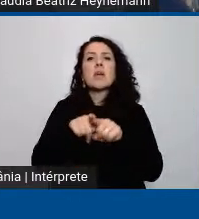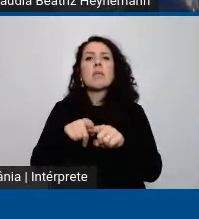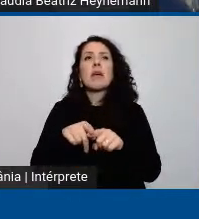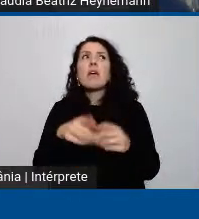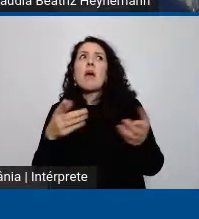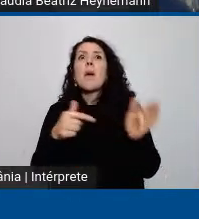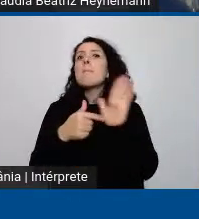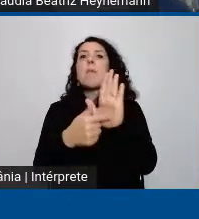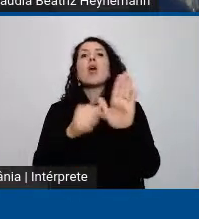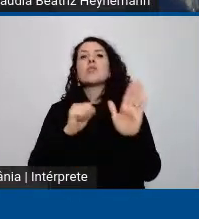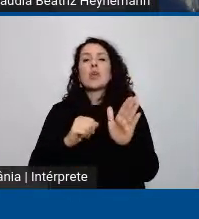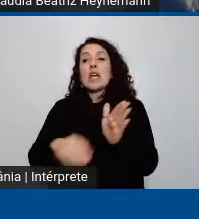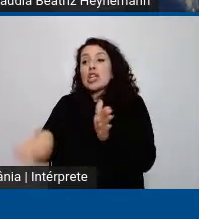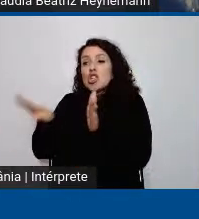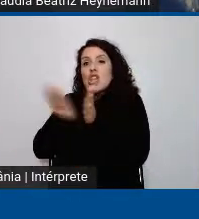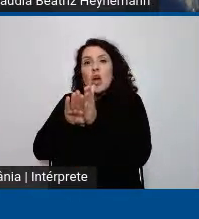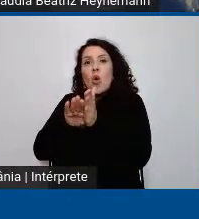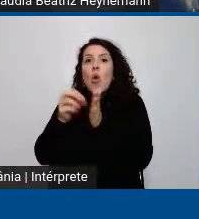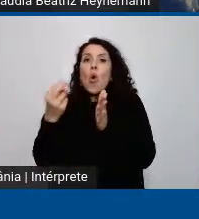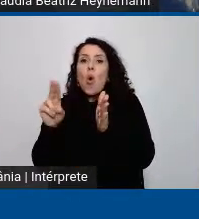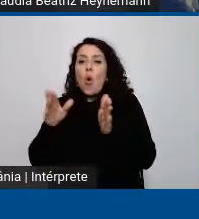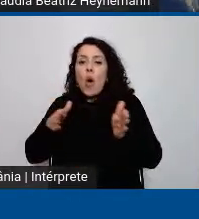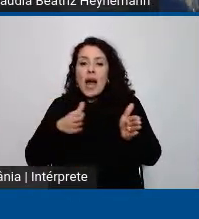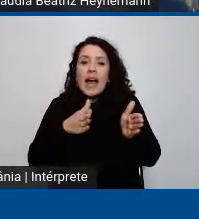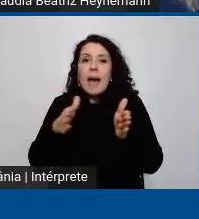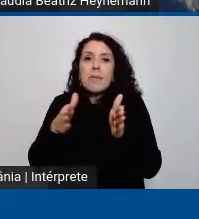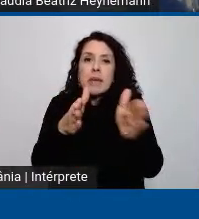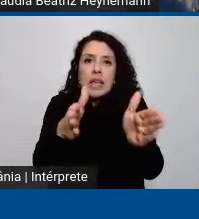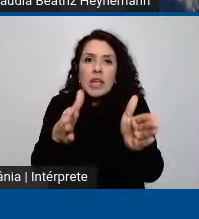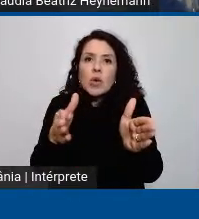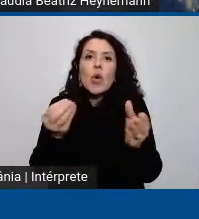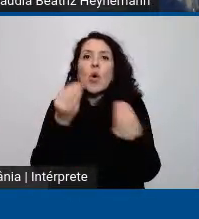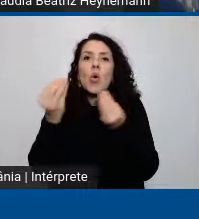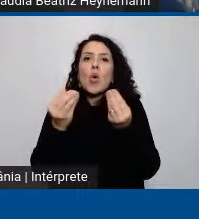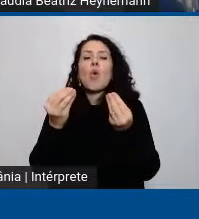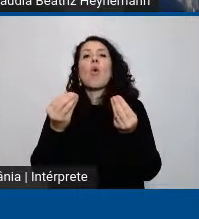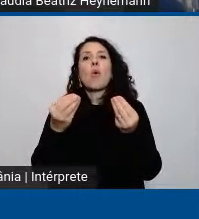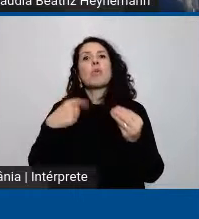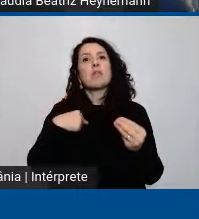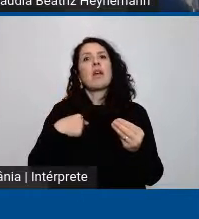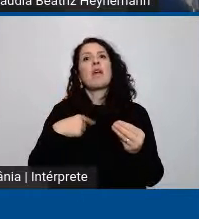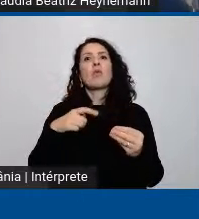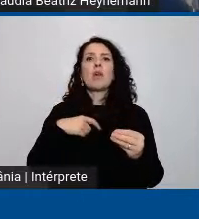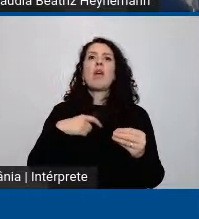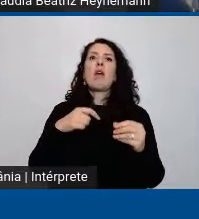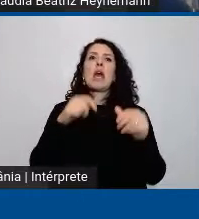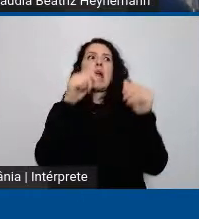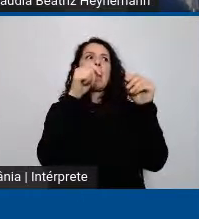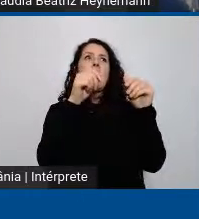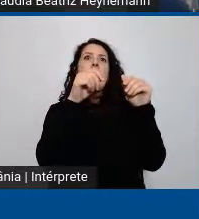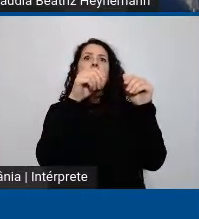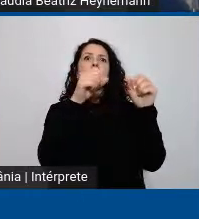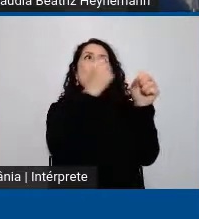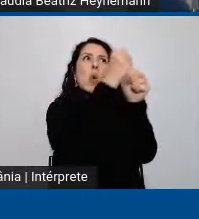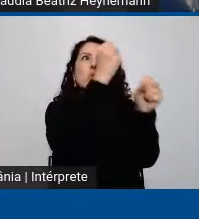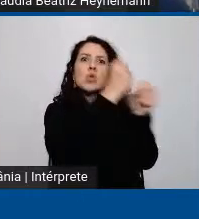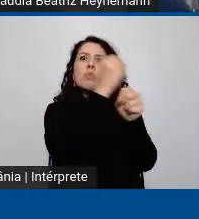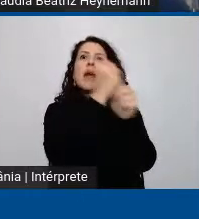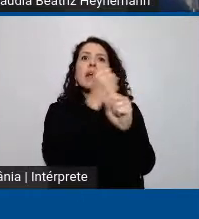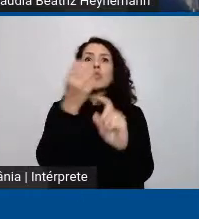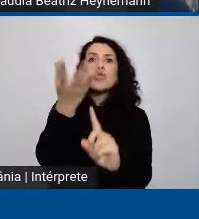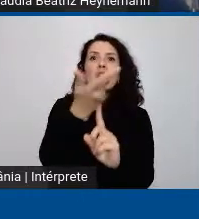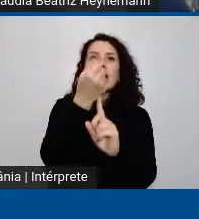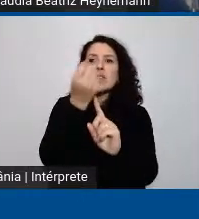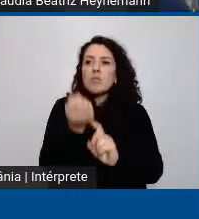a entrada, o caminho dessas localidades, enfocando monumentos, igrejas e jardins. Embora